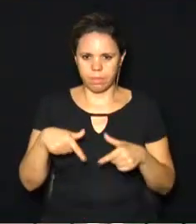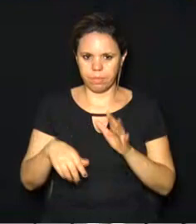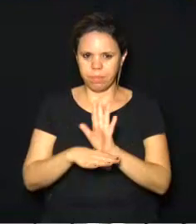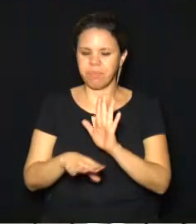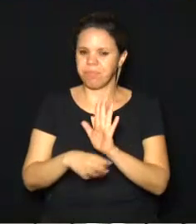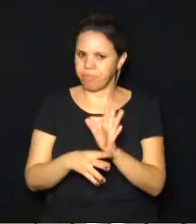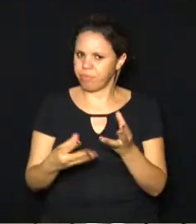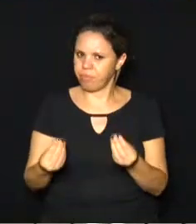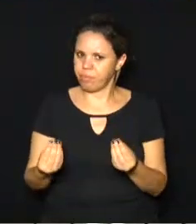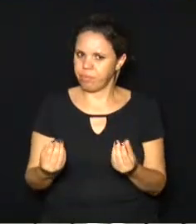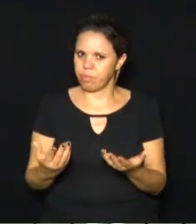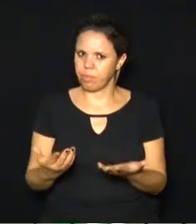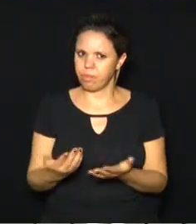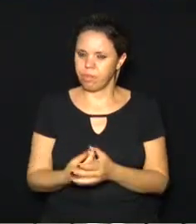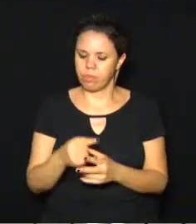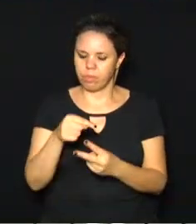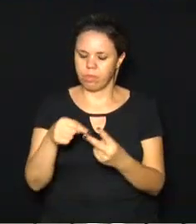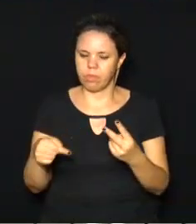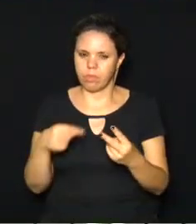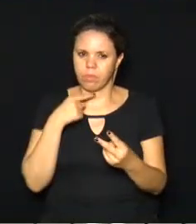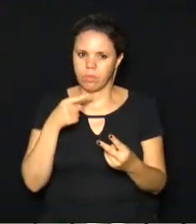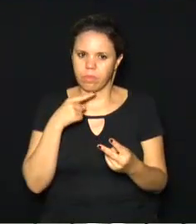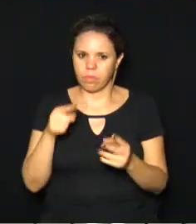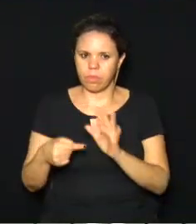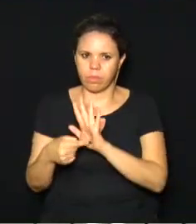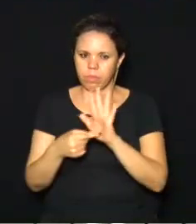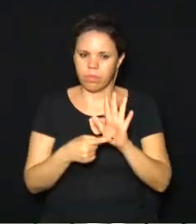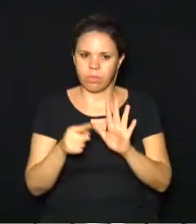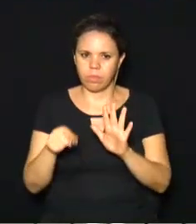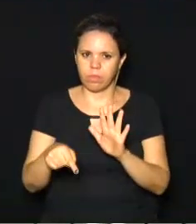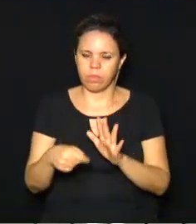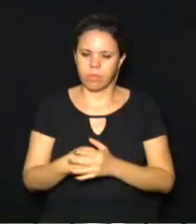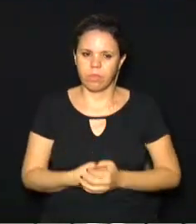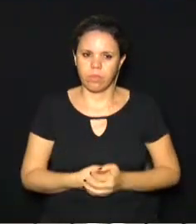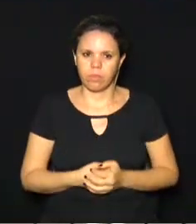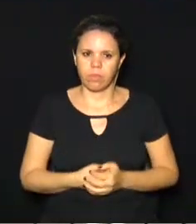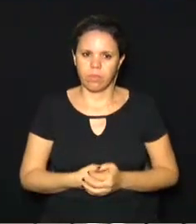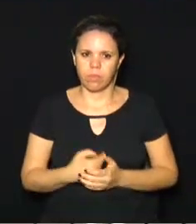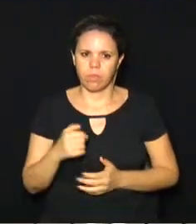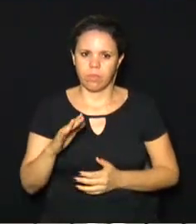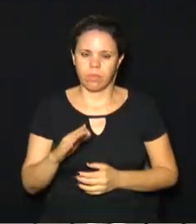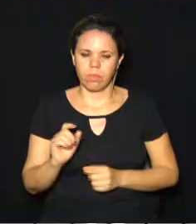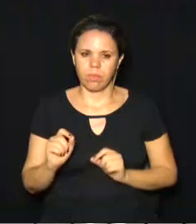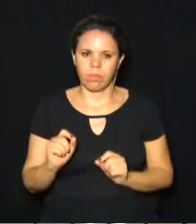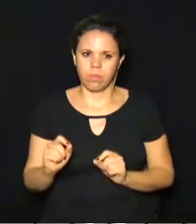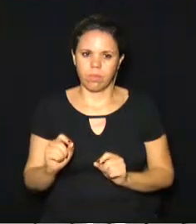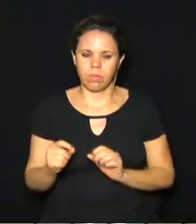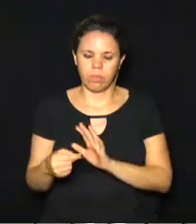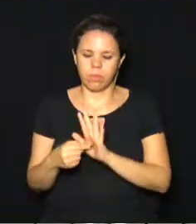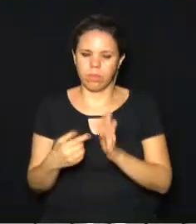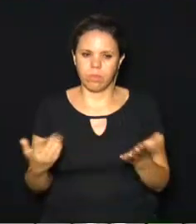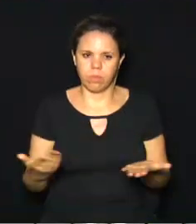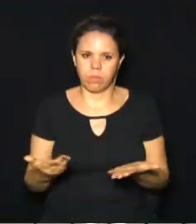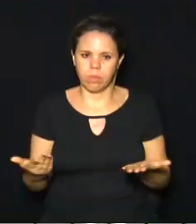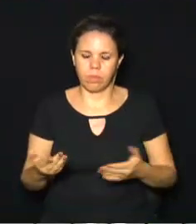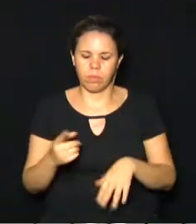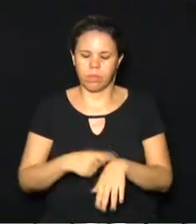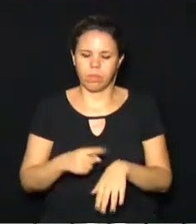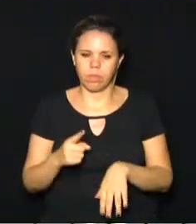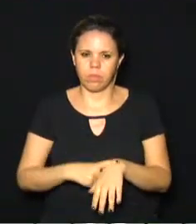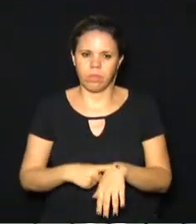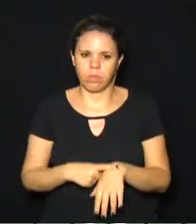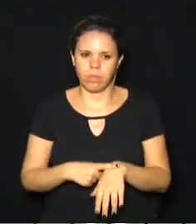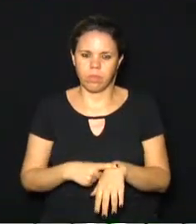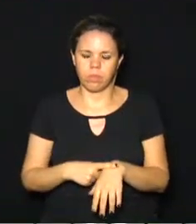muito, porque são as duas questões que apresentam de maneira mais evidentes agora no momento